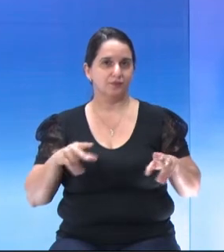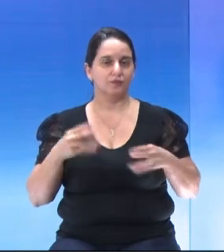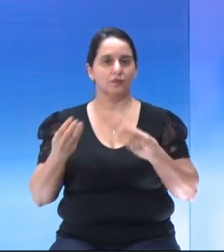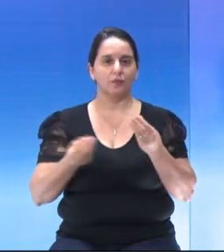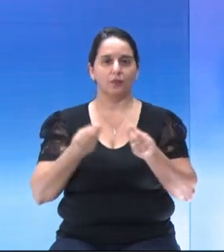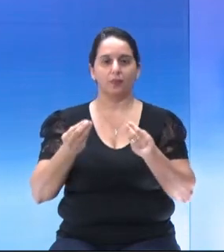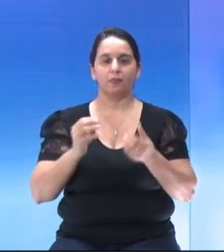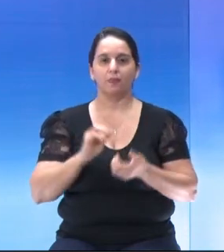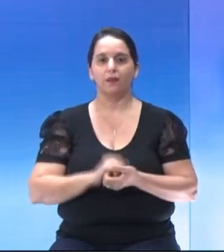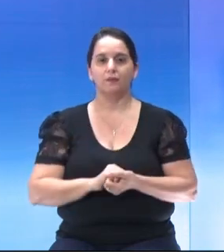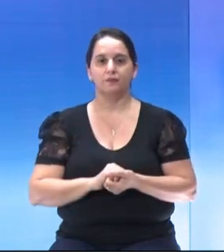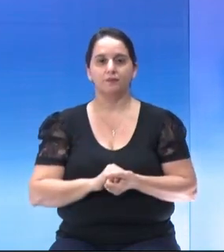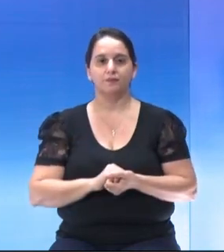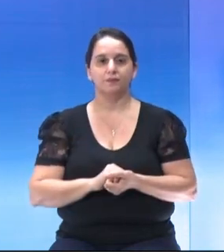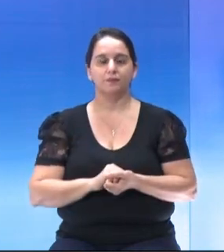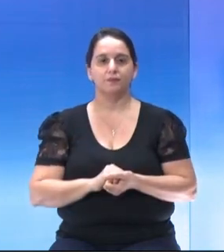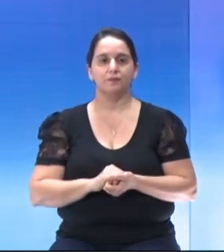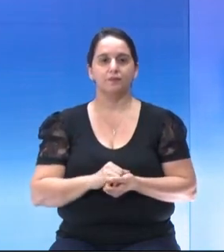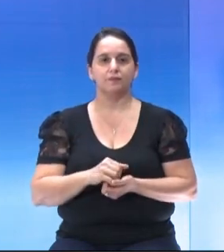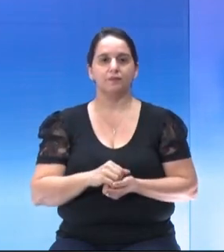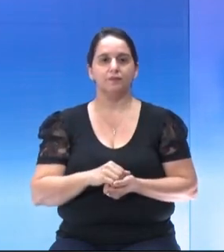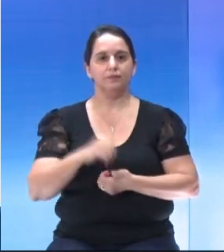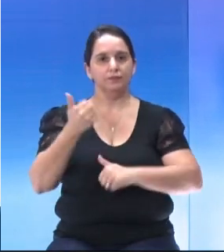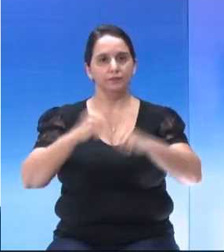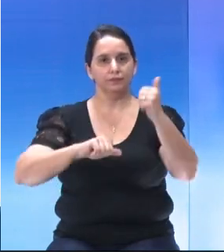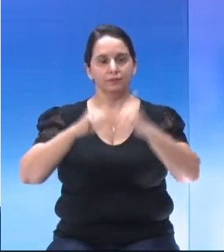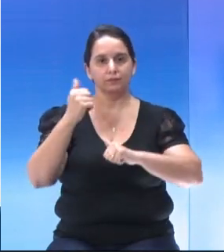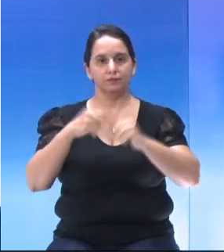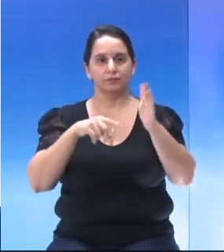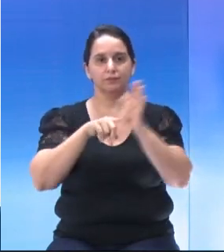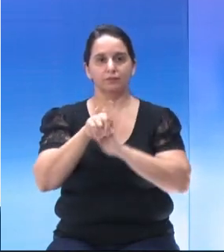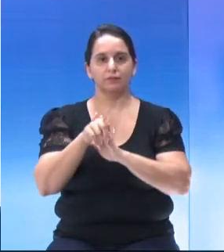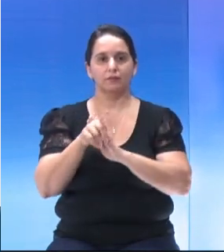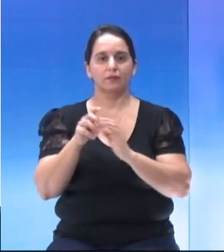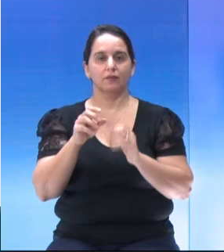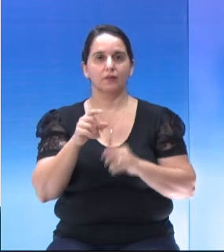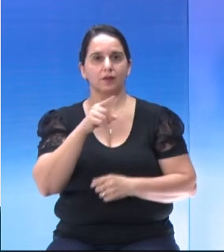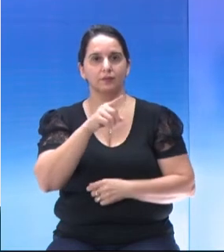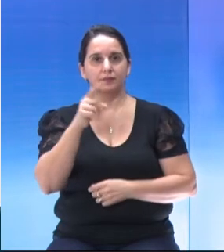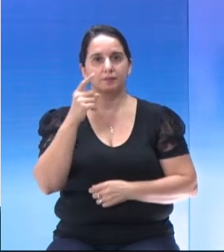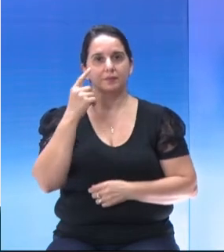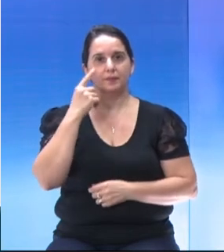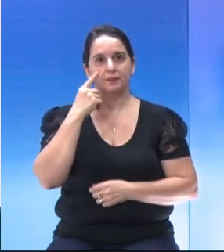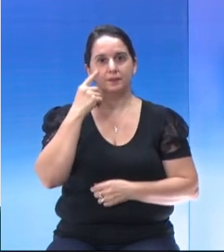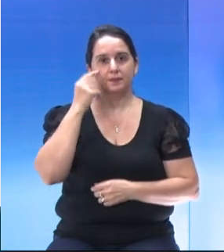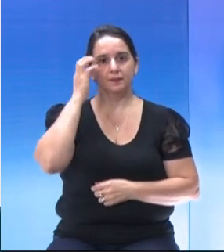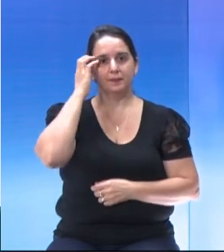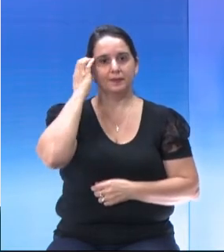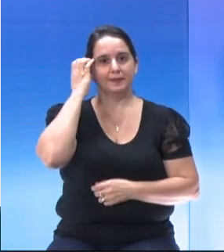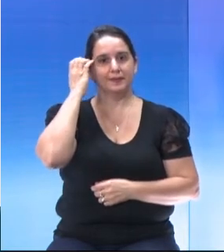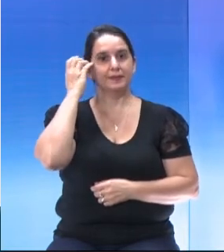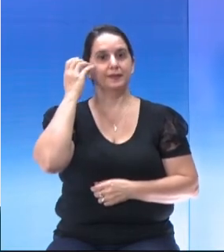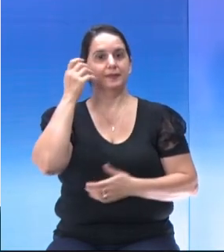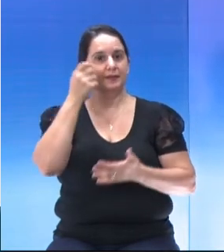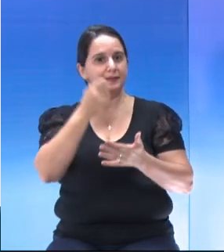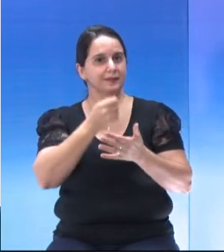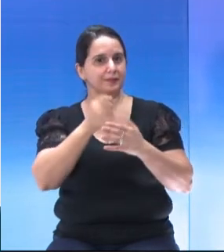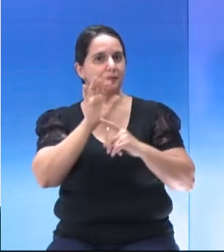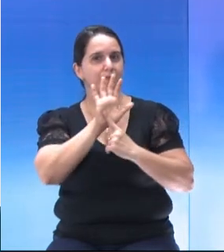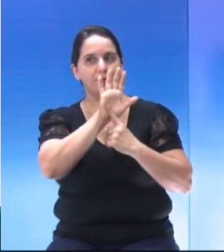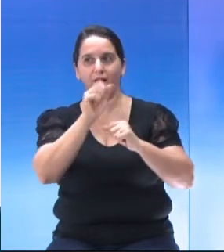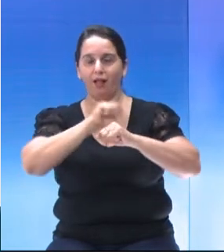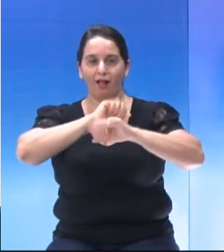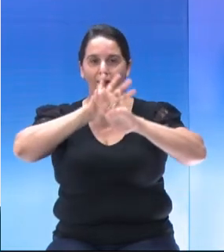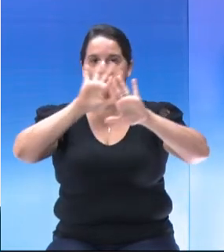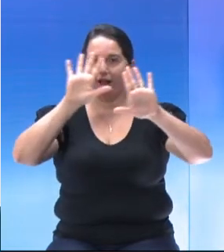fazem de outra forma, tá certo? Então, olha lá, uma análise da questão, para você se convencer, eu quero